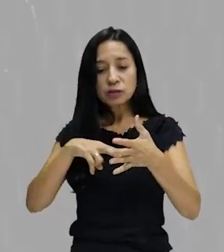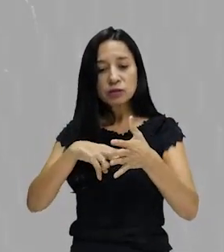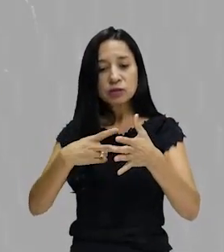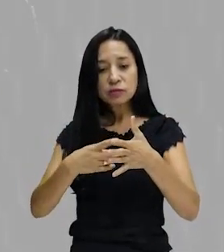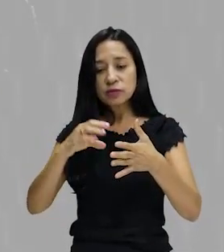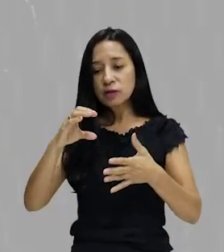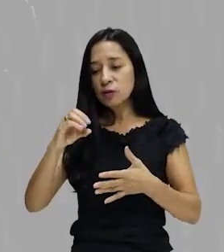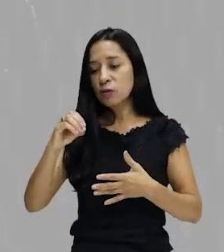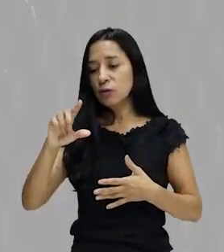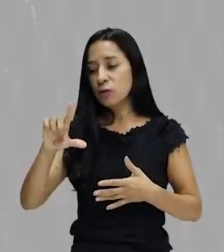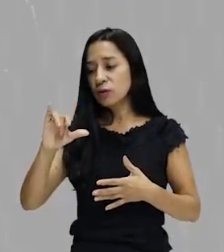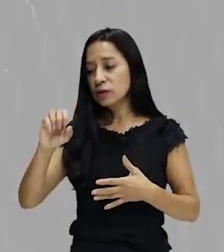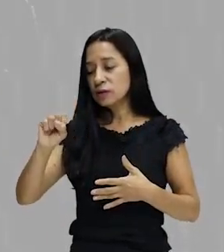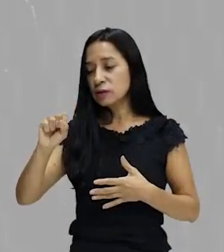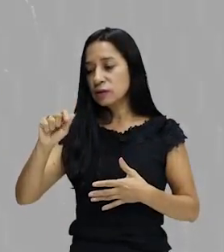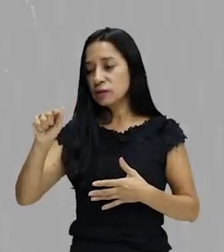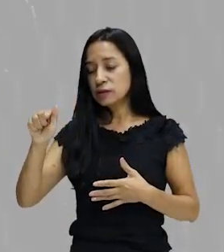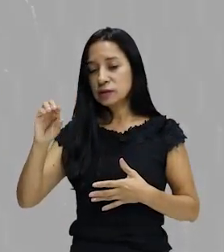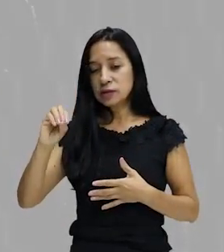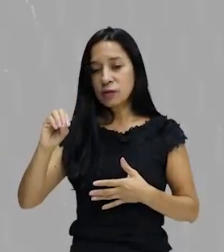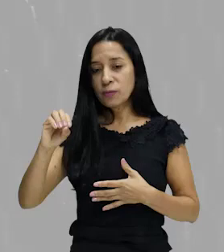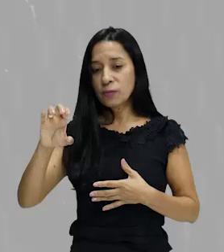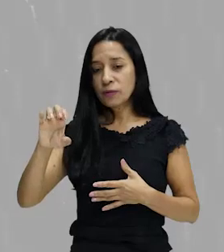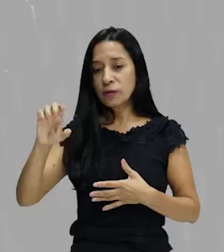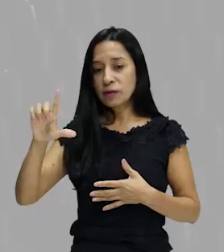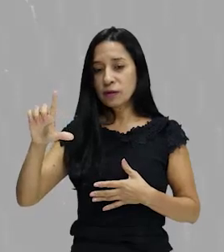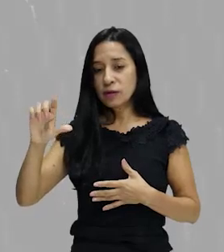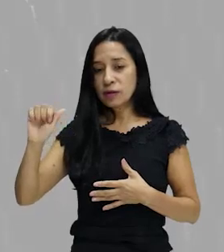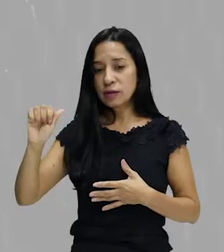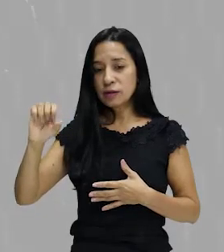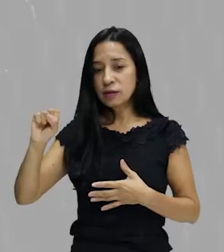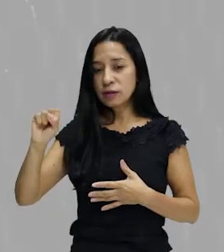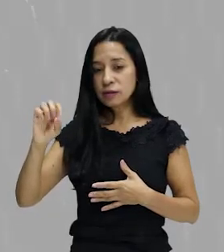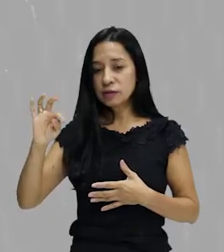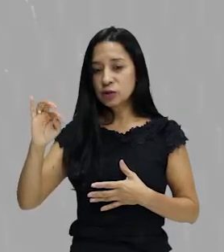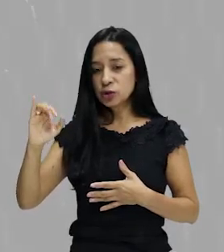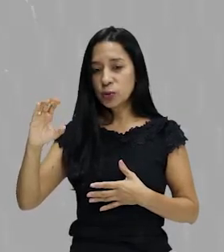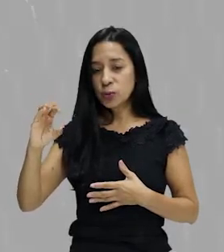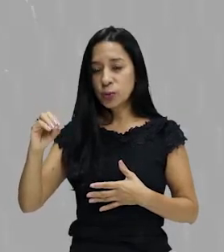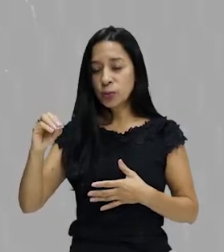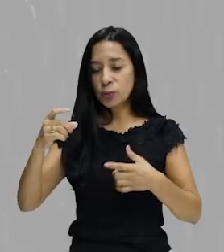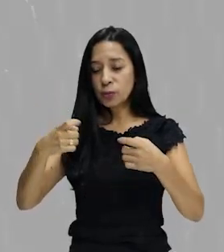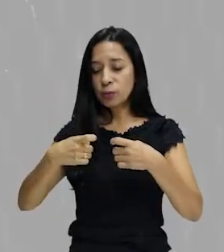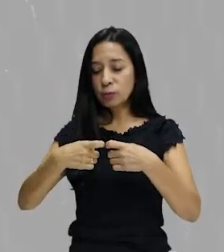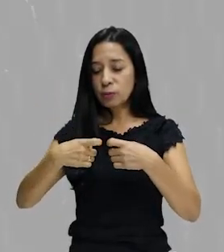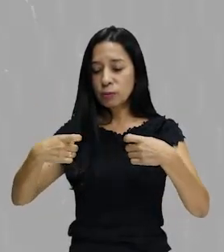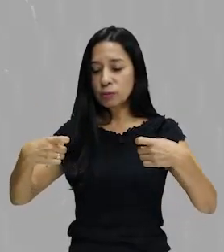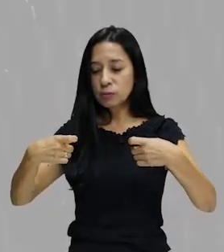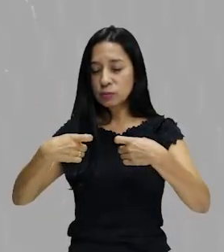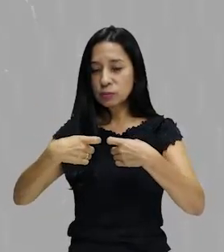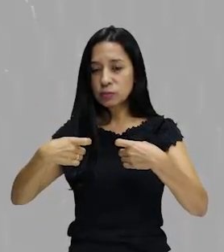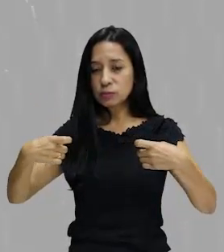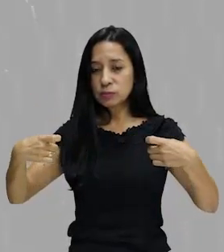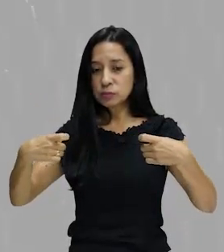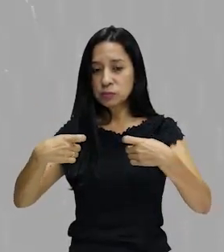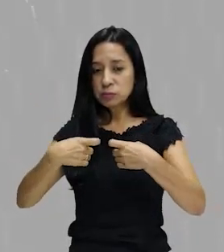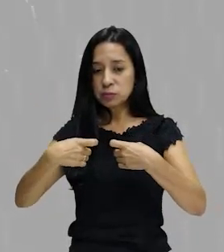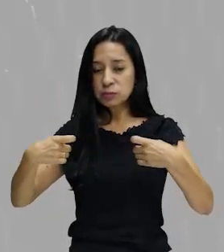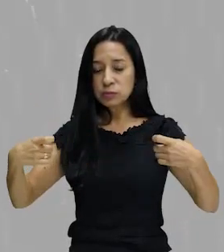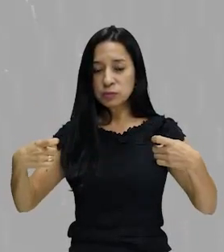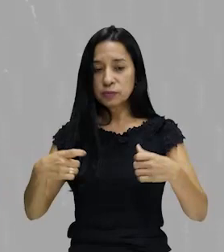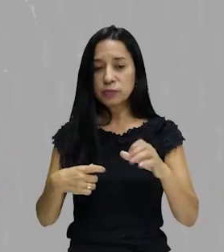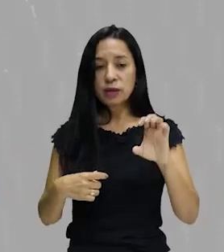é bater e ficar ou bater e retornar. Não é isso que se quer, ok? Letra E,